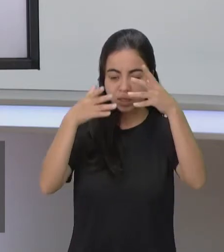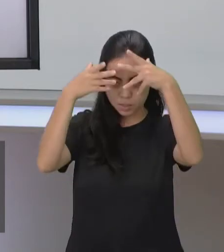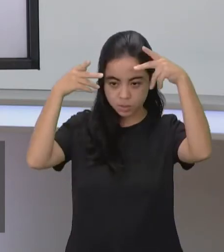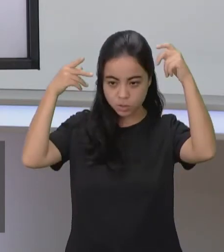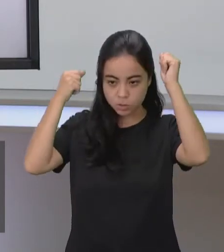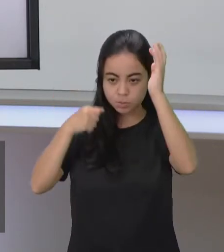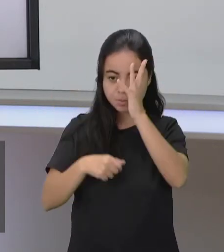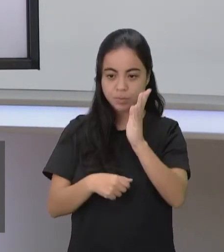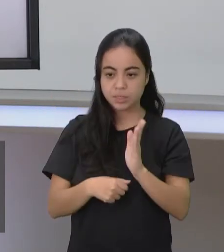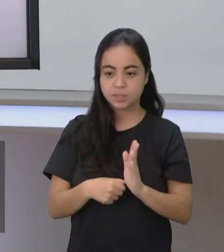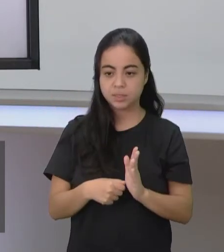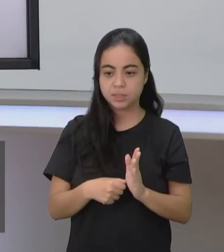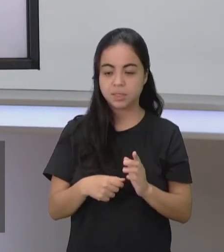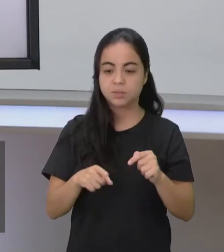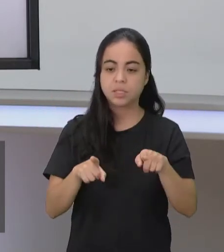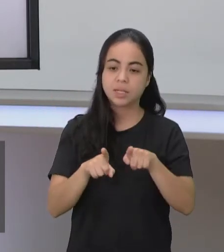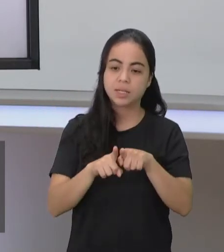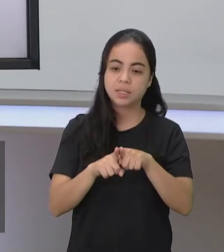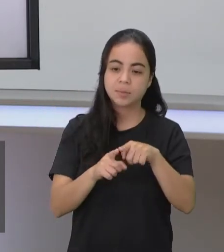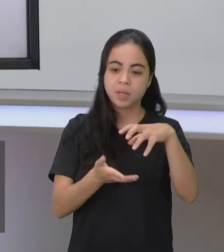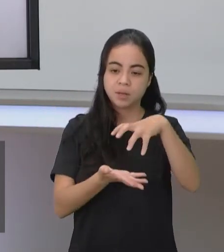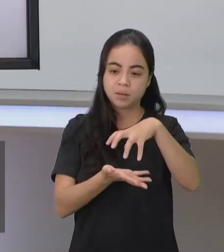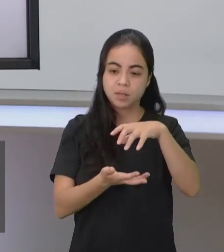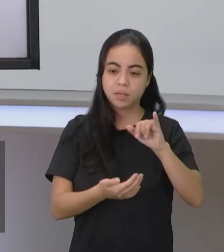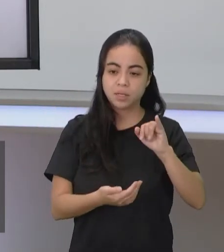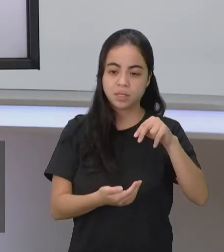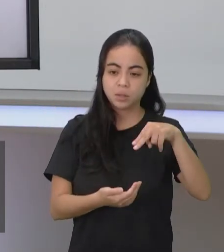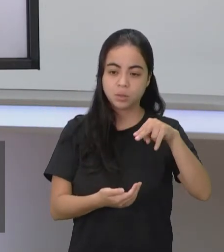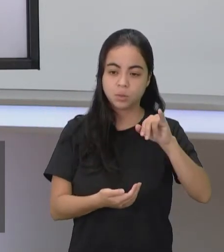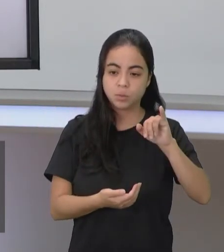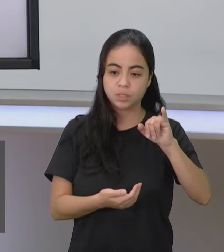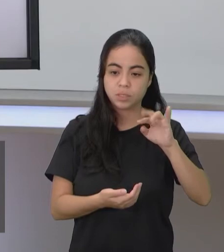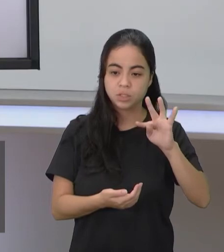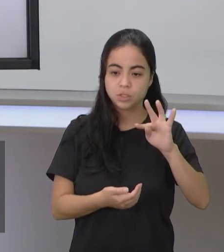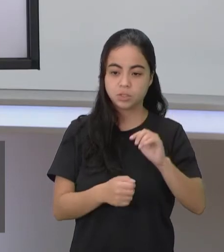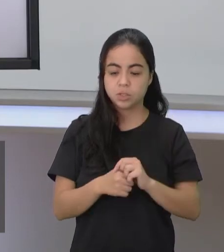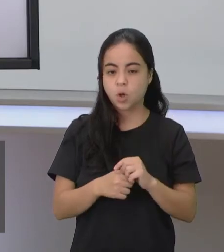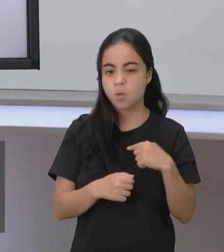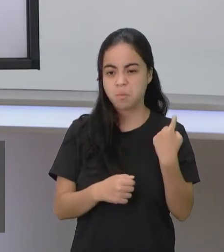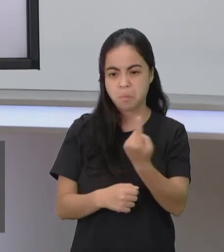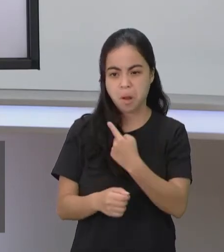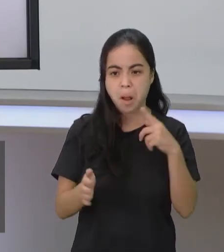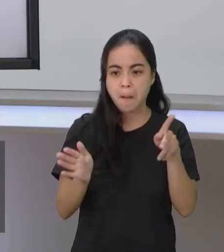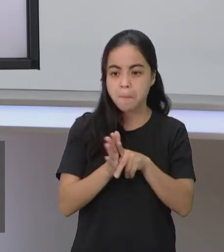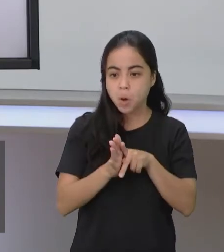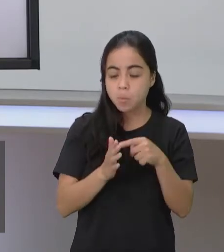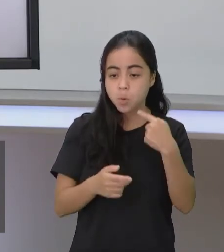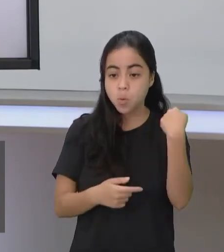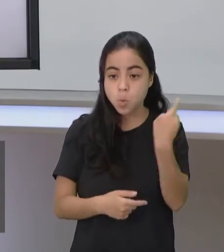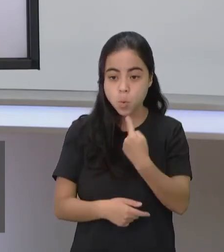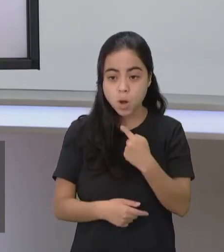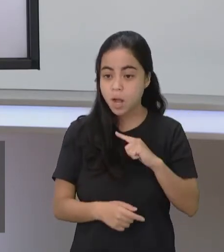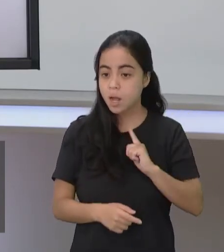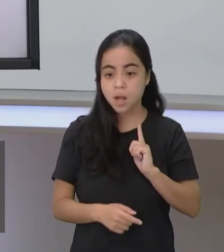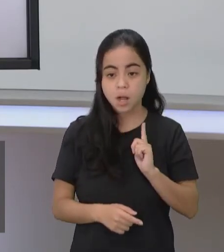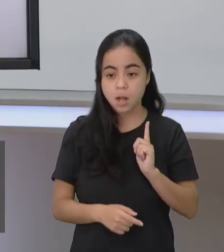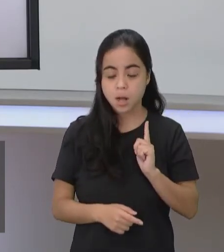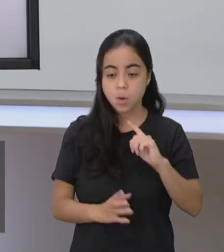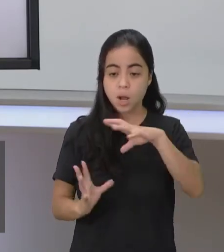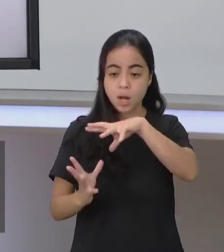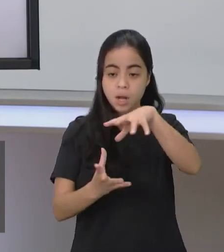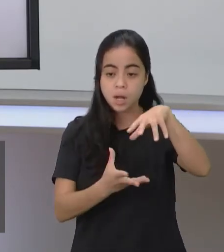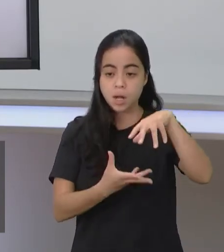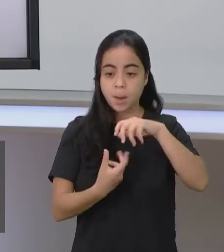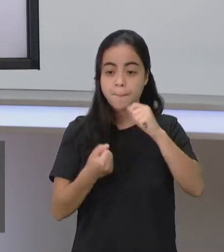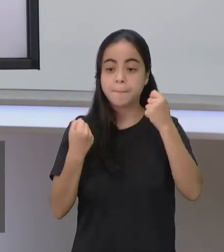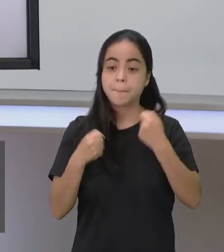vendo um sobre inuites, eles falam, nós não somos donos disso aqui, né? A terra está aí, óbvio que para a gente usar, mas